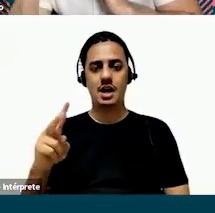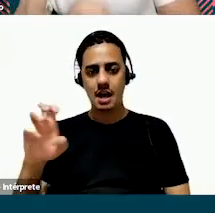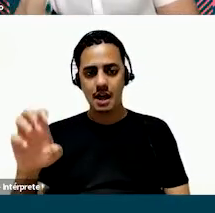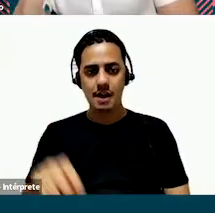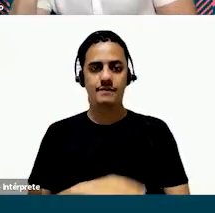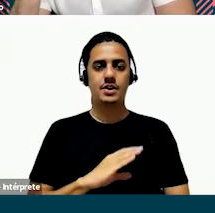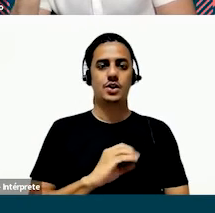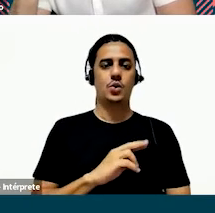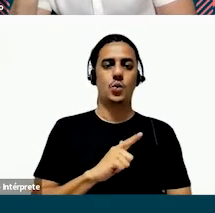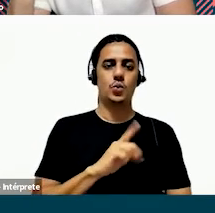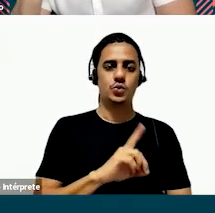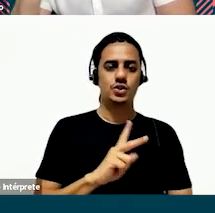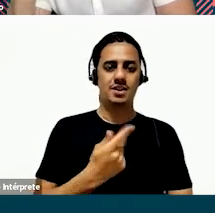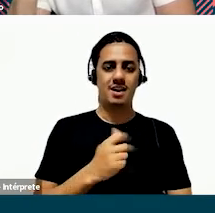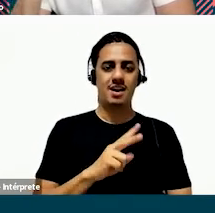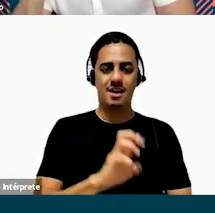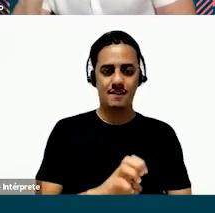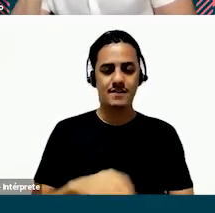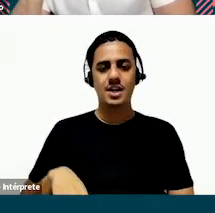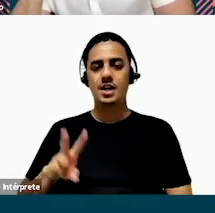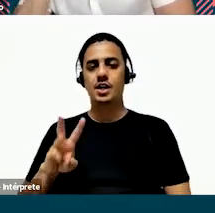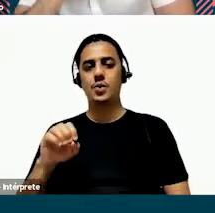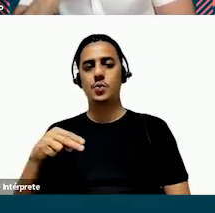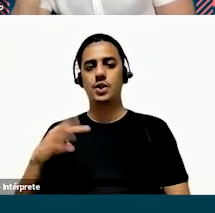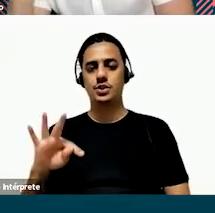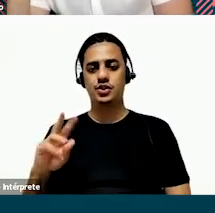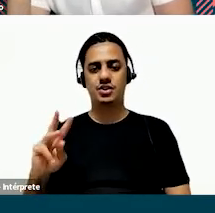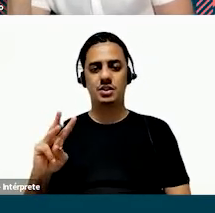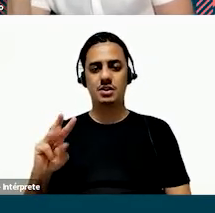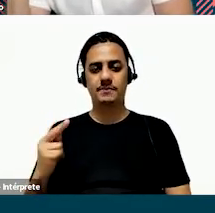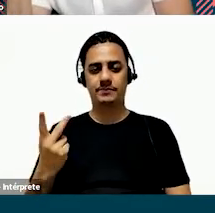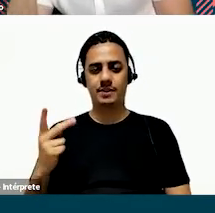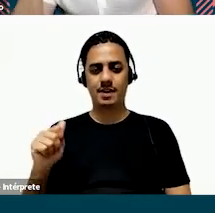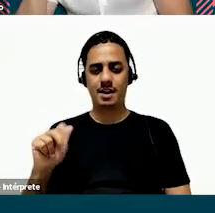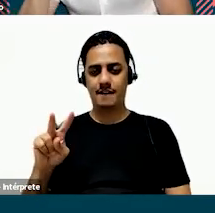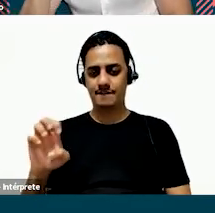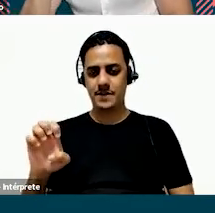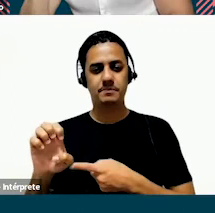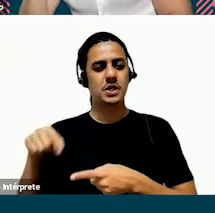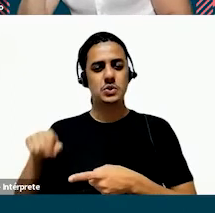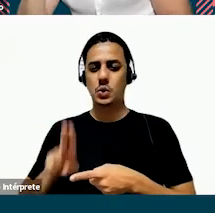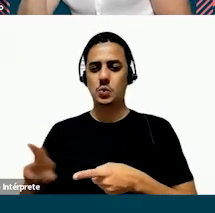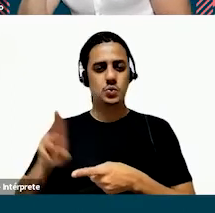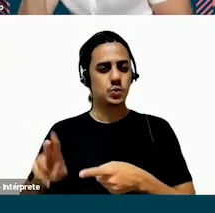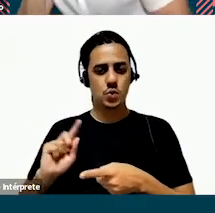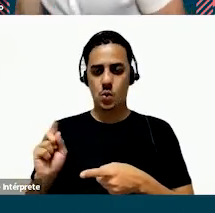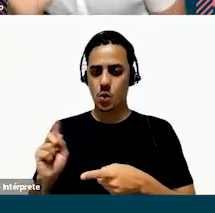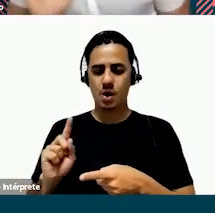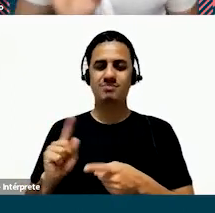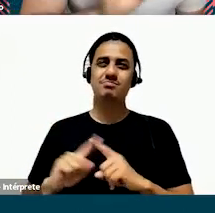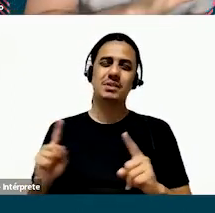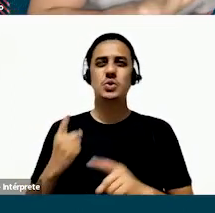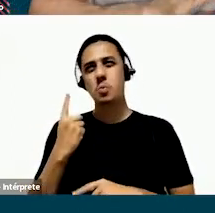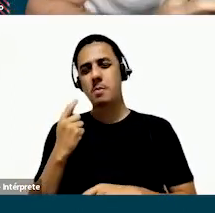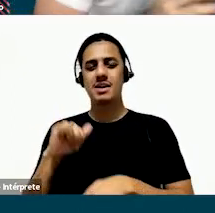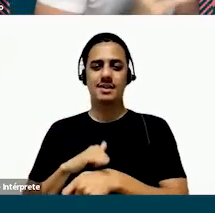usou, só para uma decisão mesmo mais estratégica lá, que foi que nem teria muito impacto no desenvolvimento,